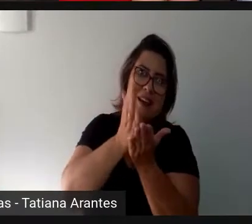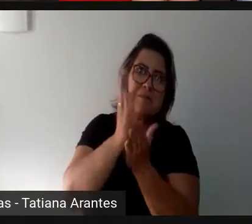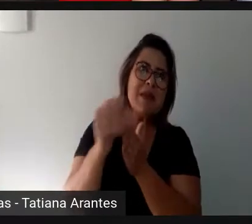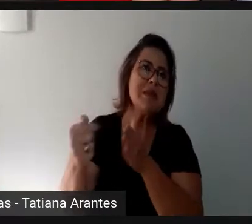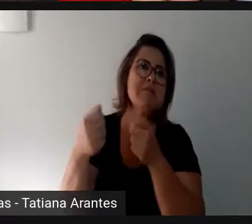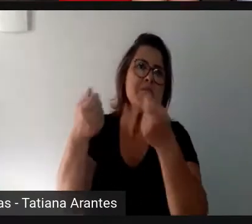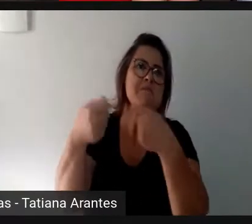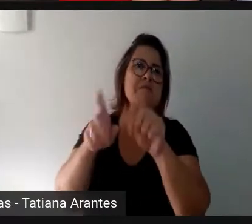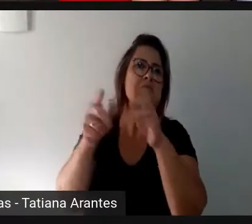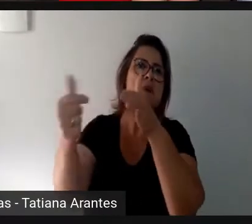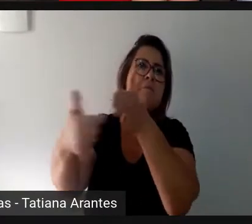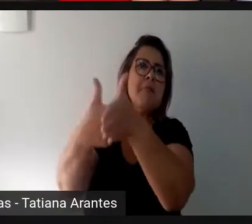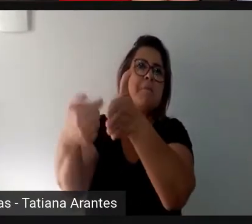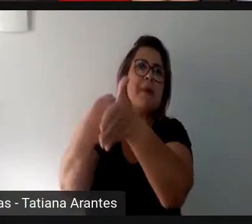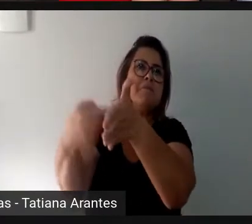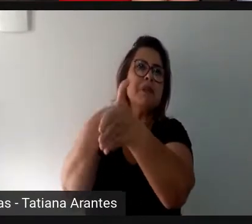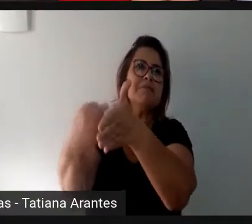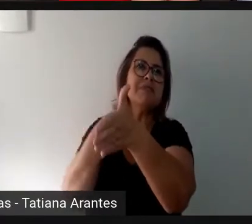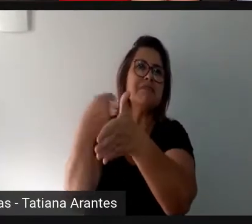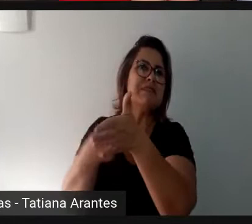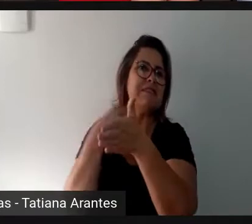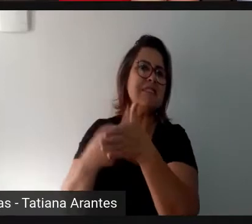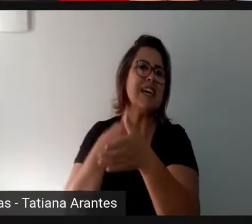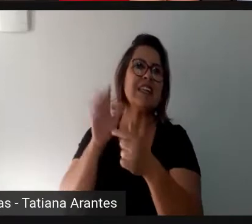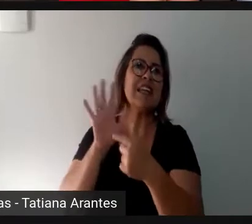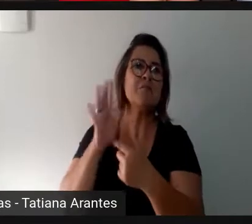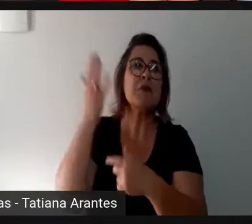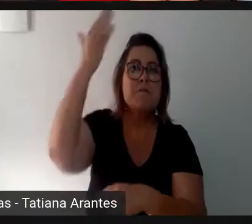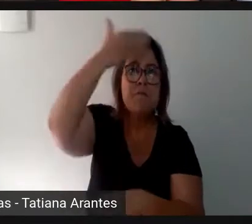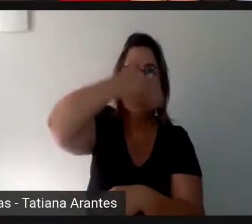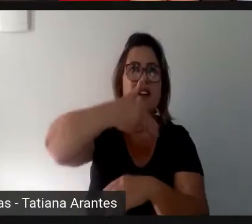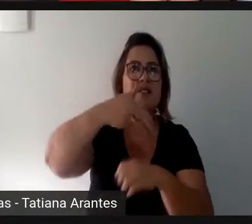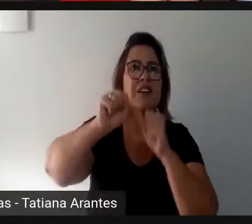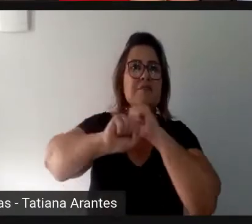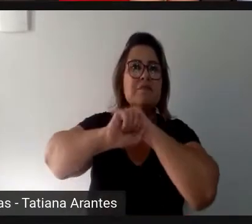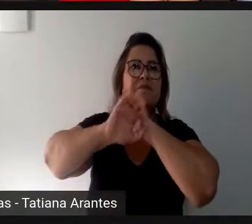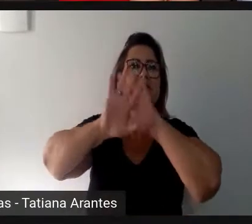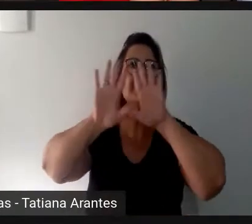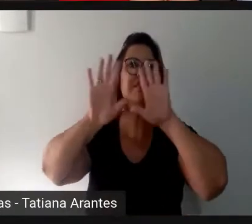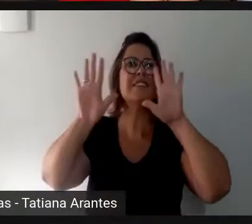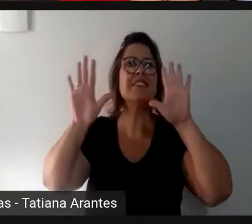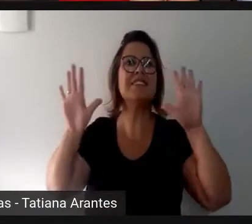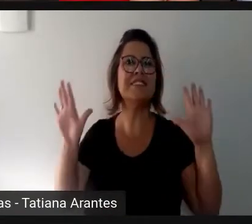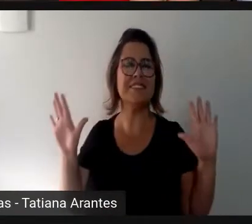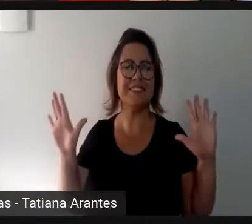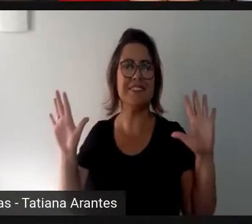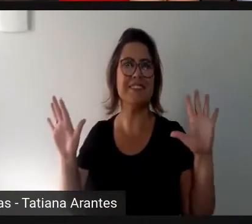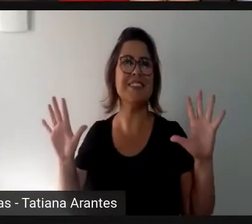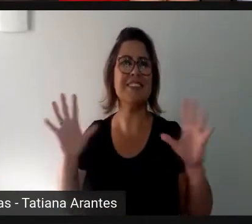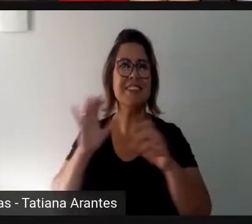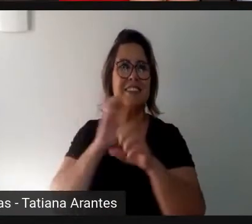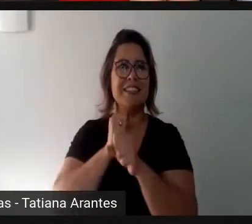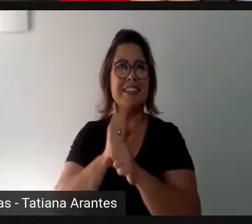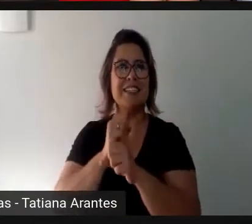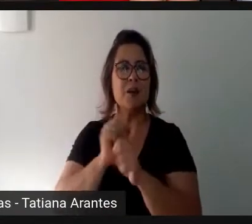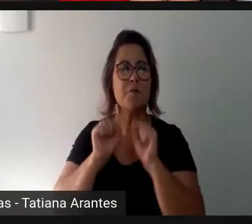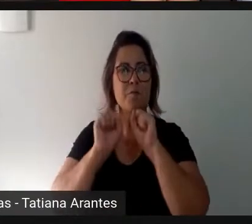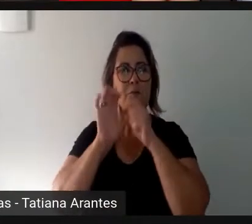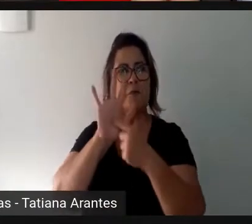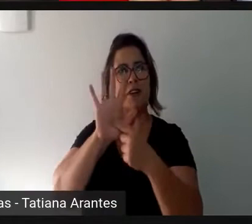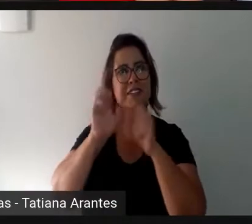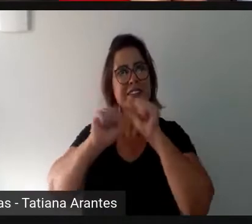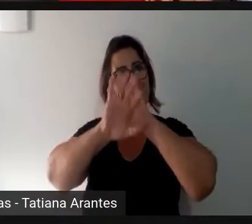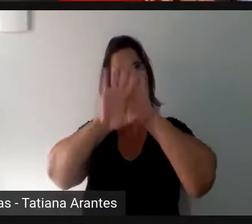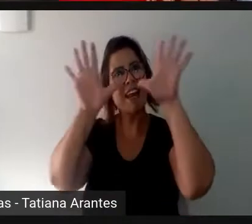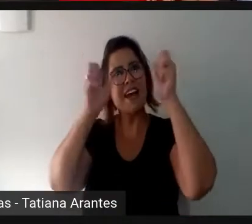nada, porque você foi accountable. Então, muito mais que transparente, você precisa ter accountability. O que é isso? É a transparência